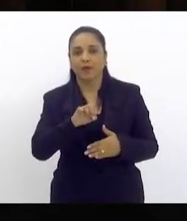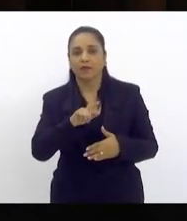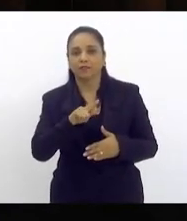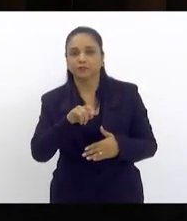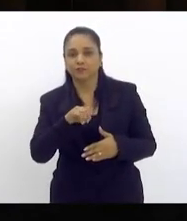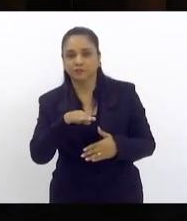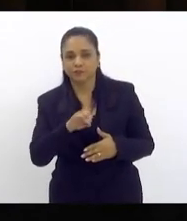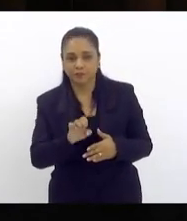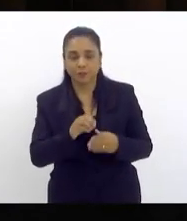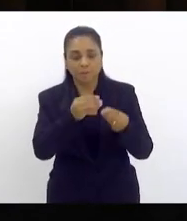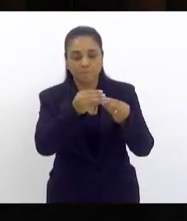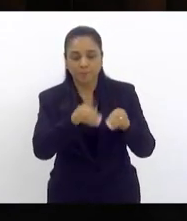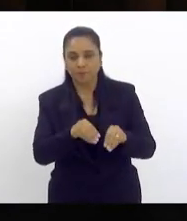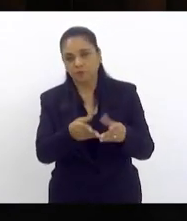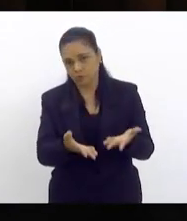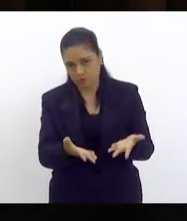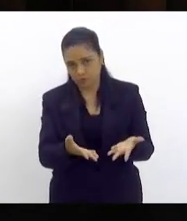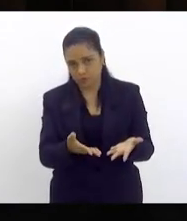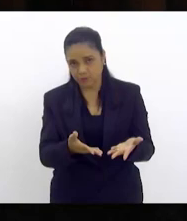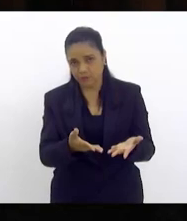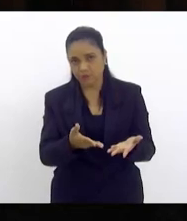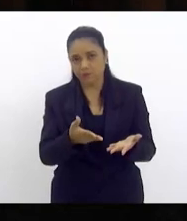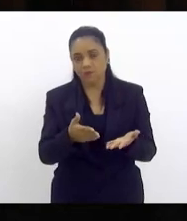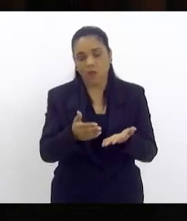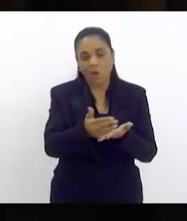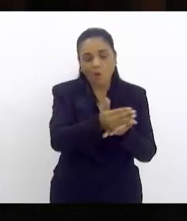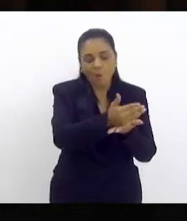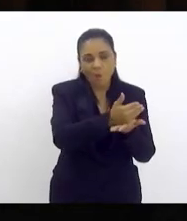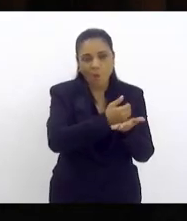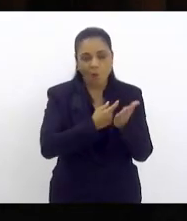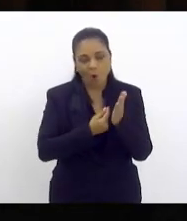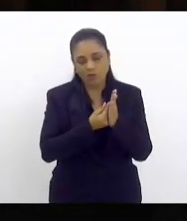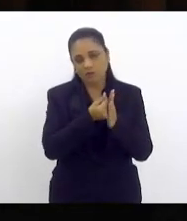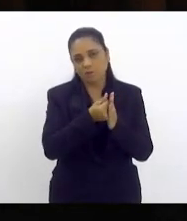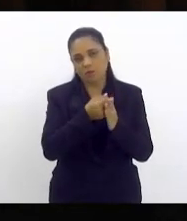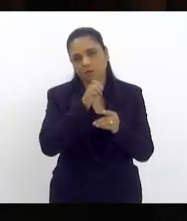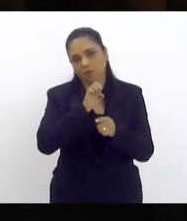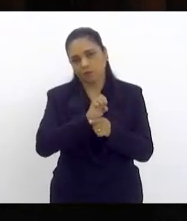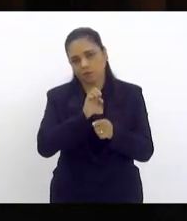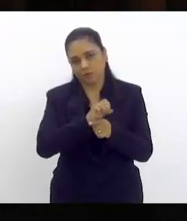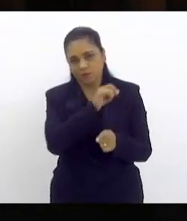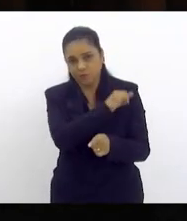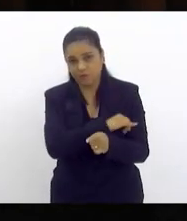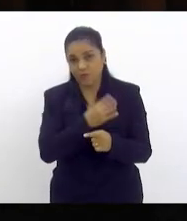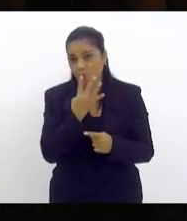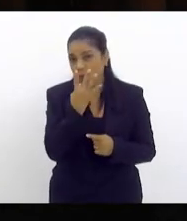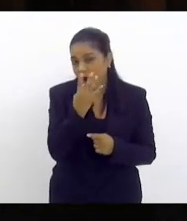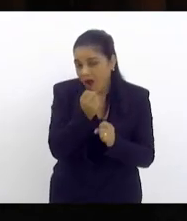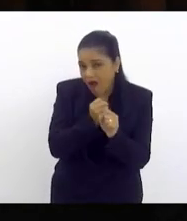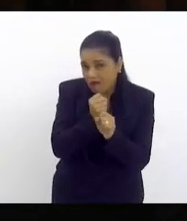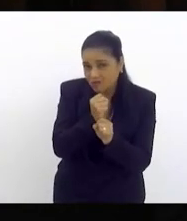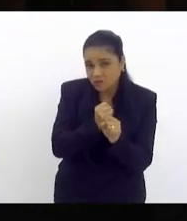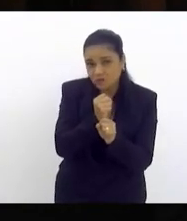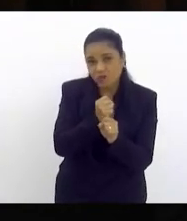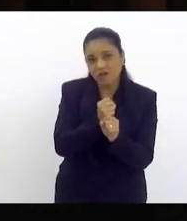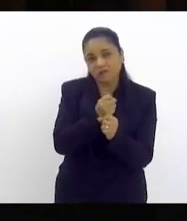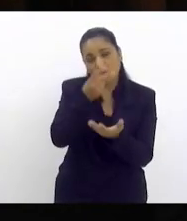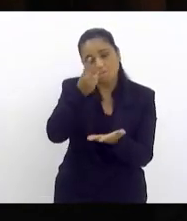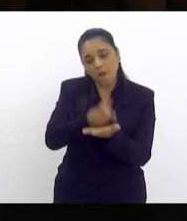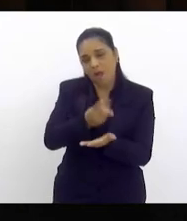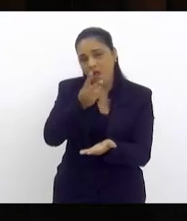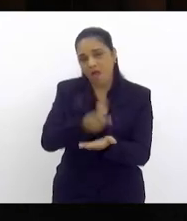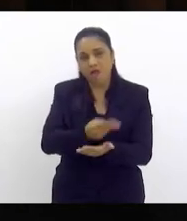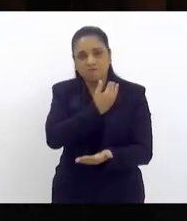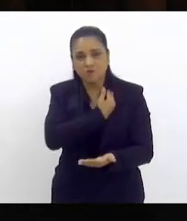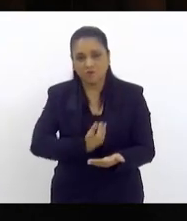completamente danoso ao orçamento do Estado. E foram 4 anos desse mesmo governo